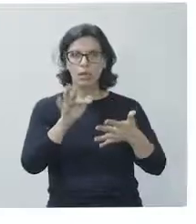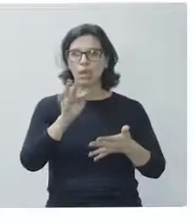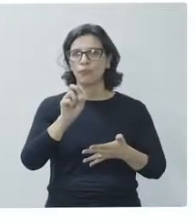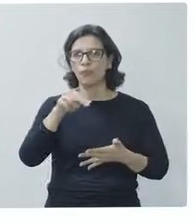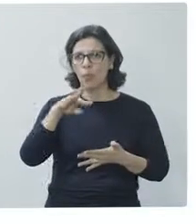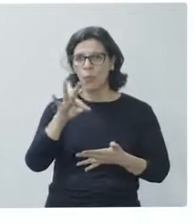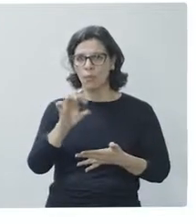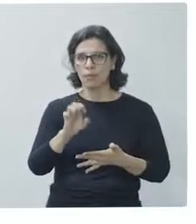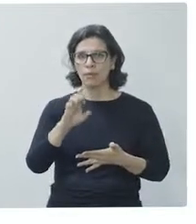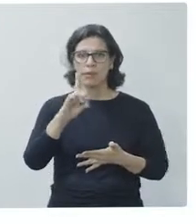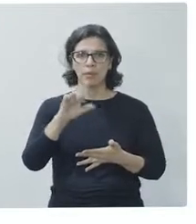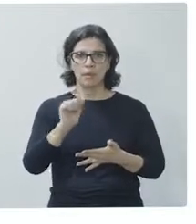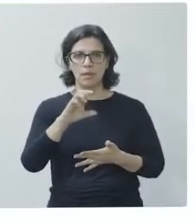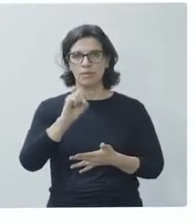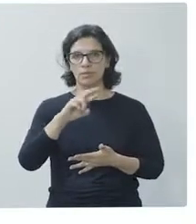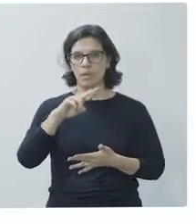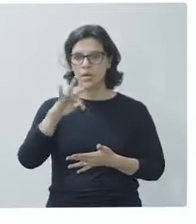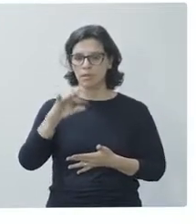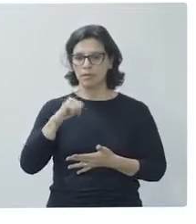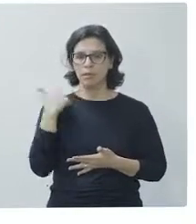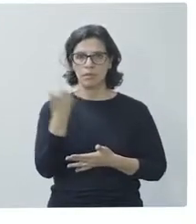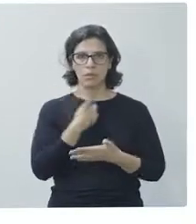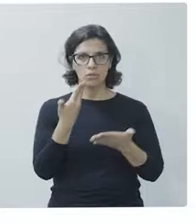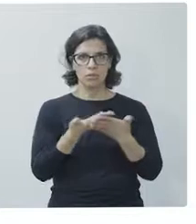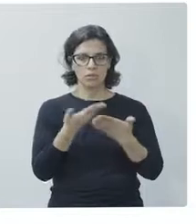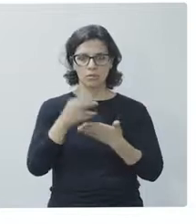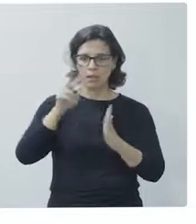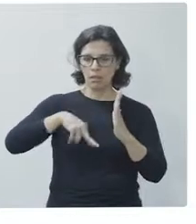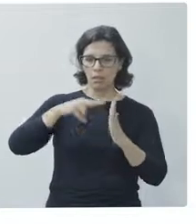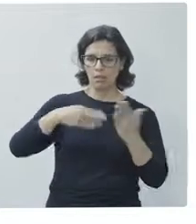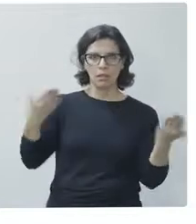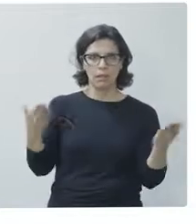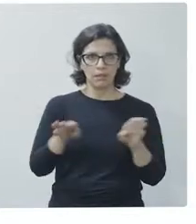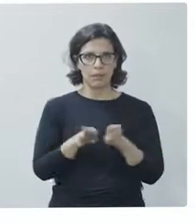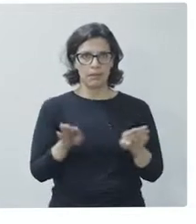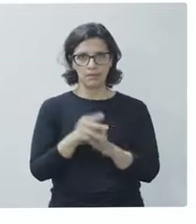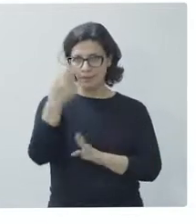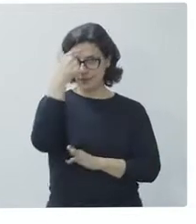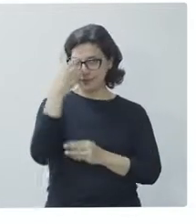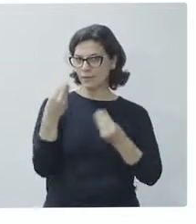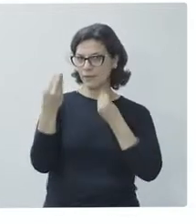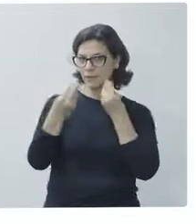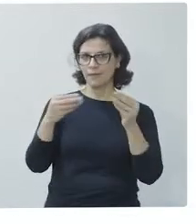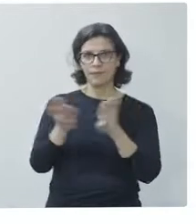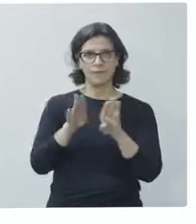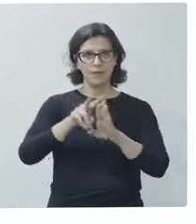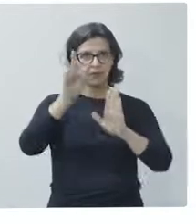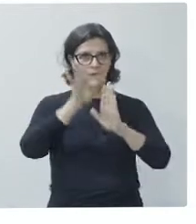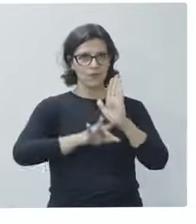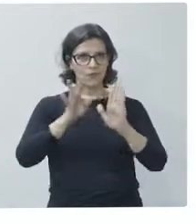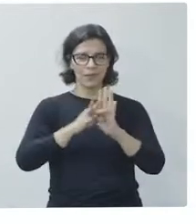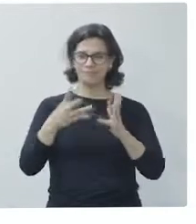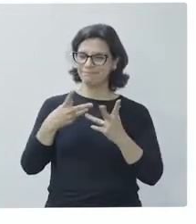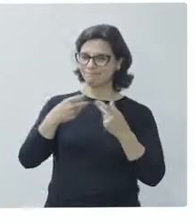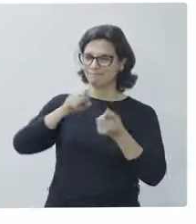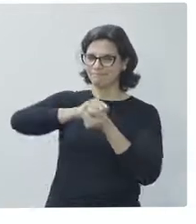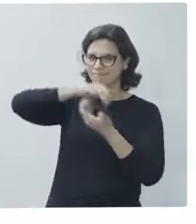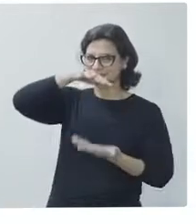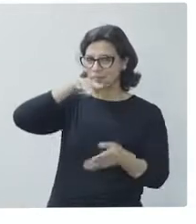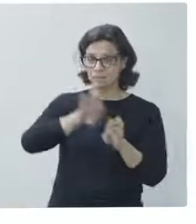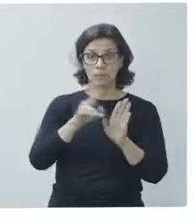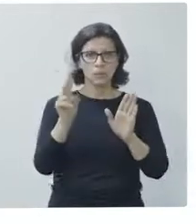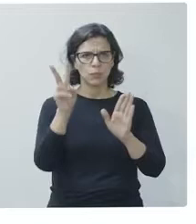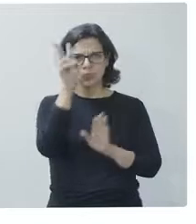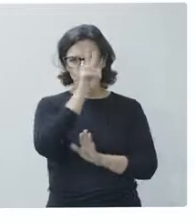da Sorte, para a gente trabalhar essa leitura, né? Pensando nesse texto fantástico. É um